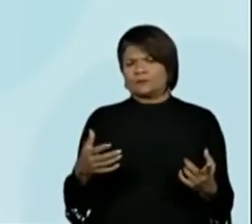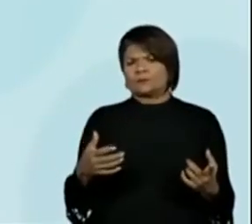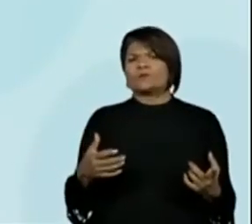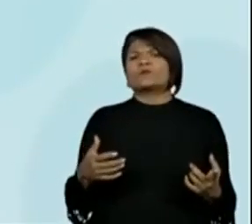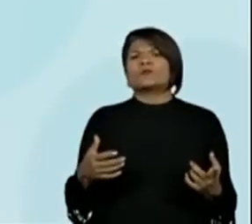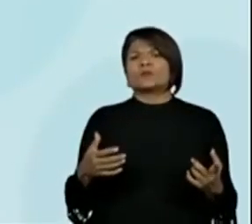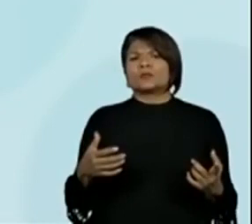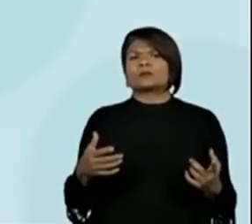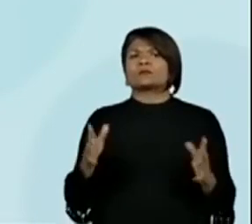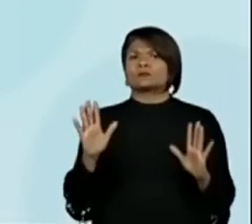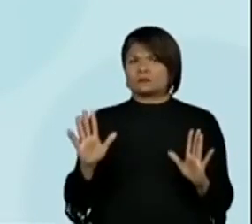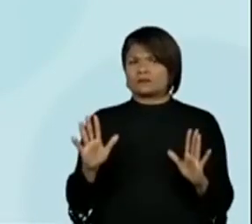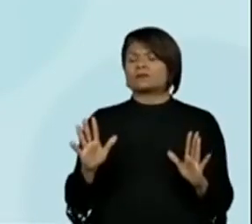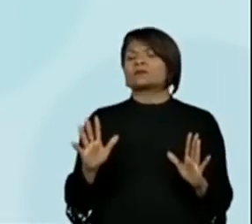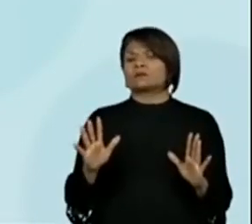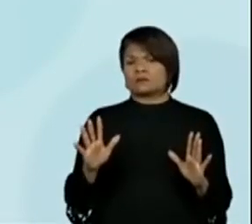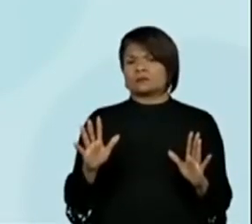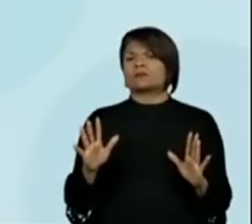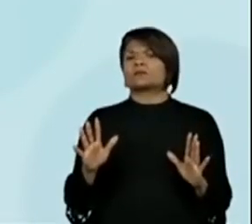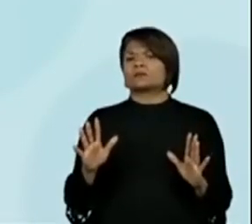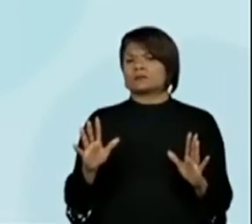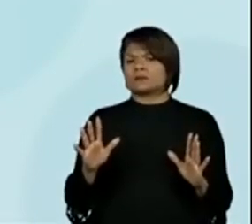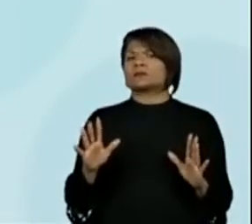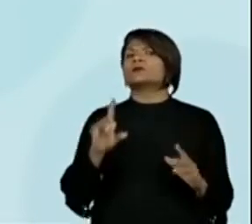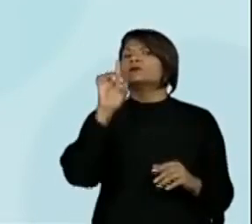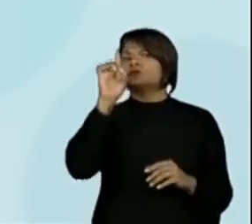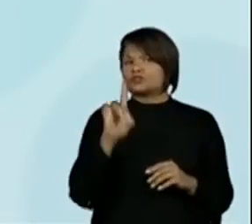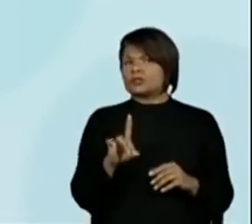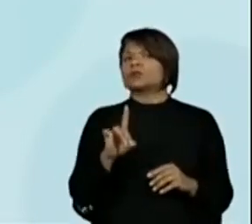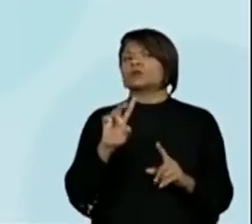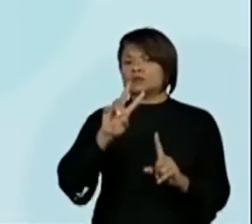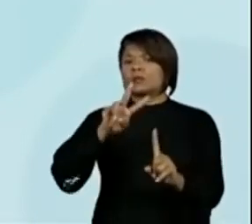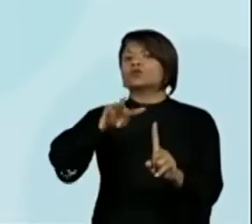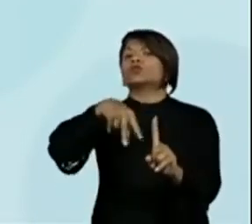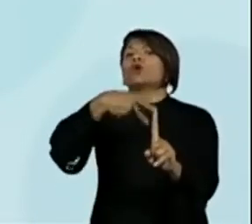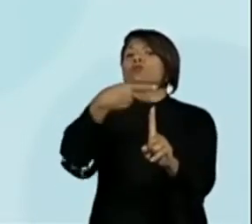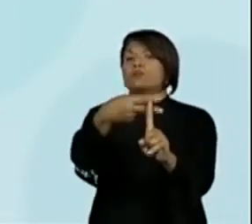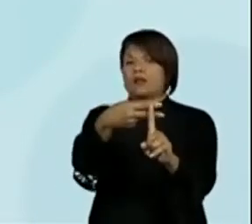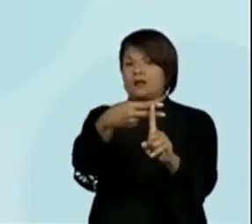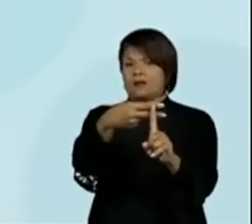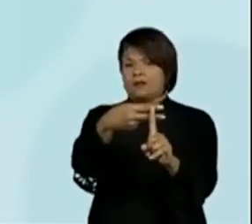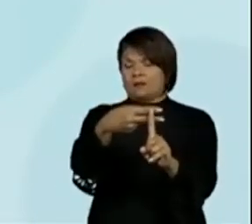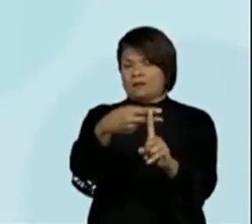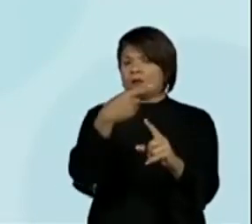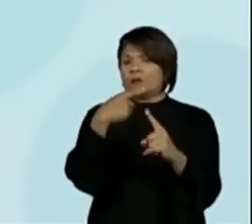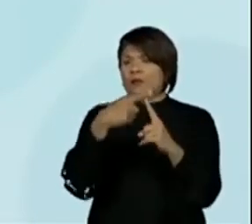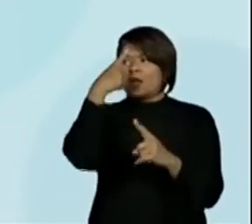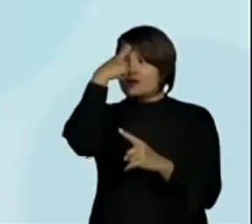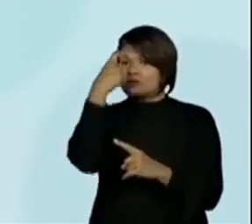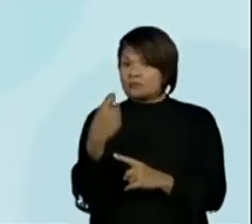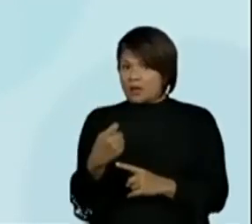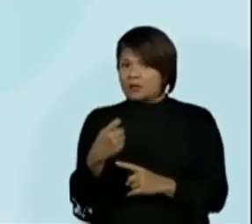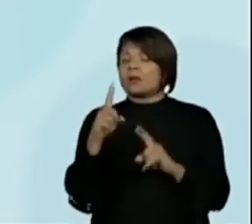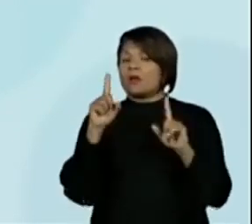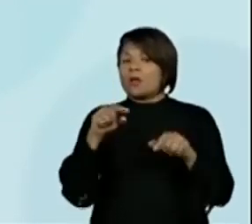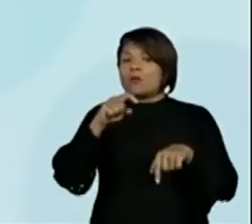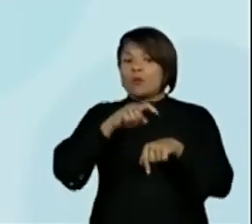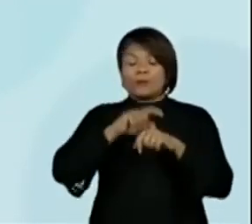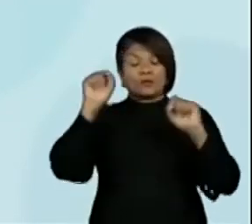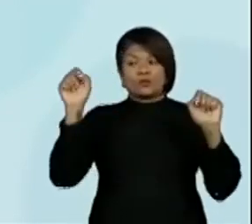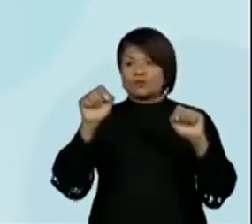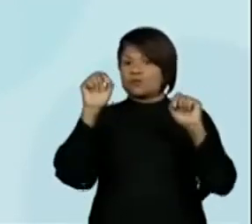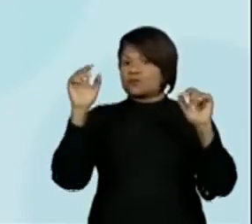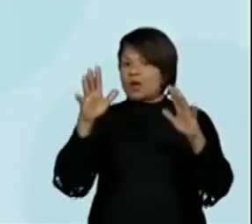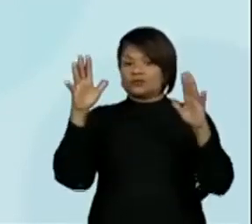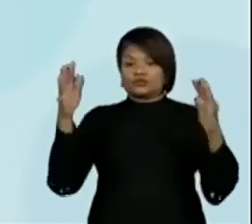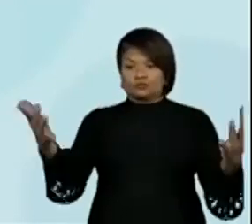ó, tá? Irá dobrar. Então, o objetivo da ação, a ideia é proporcionar um momento mágico na vida